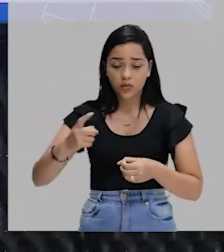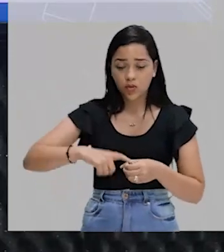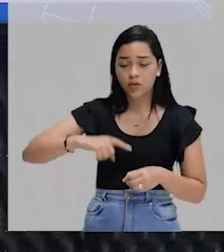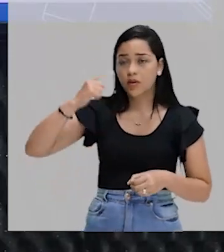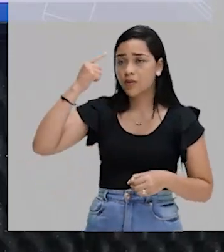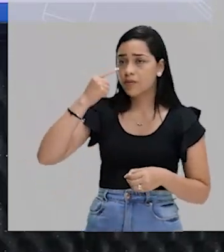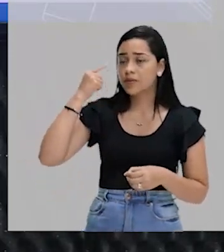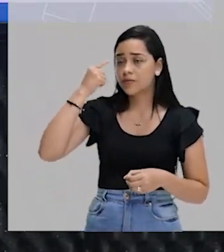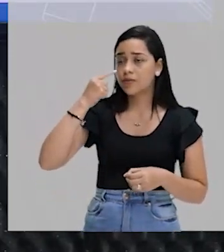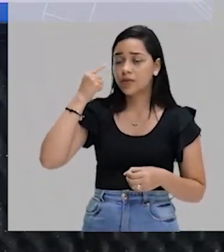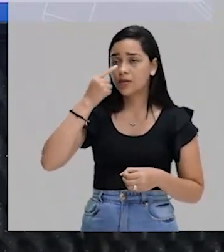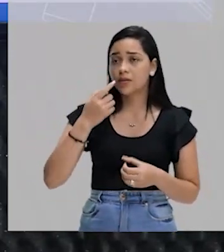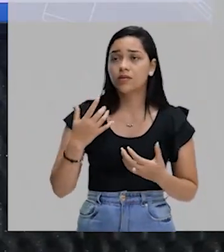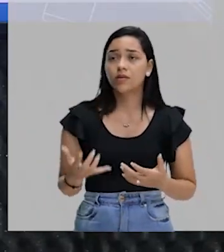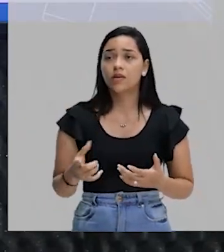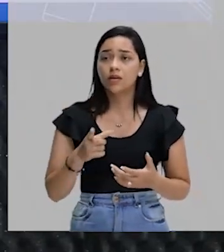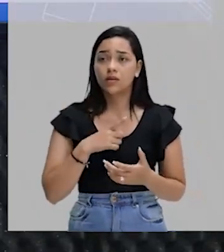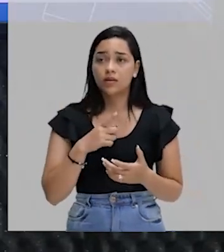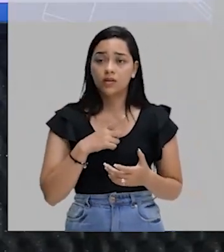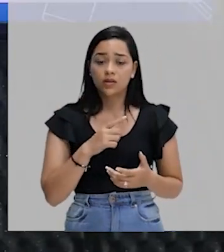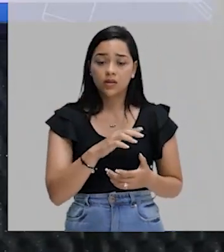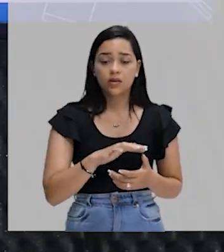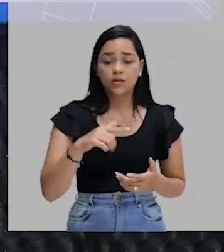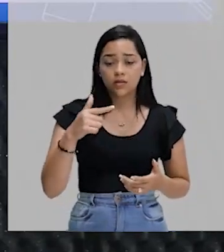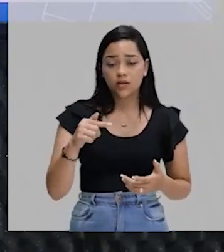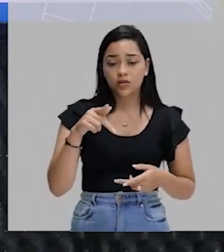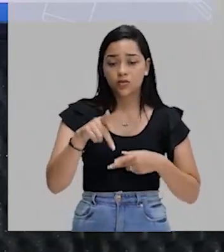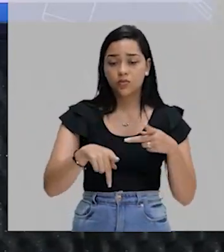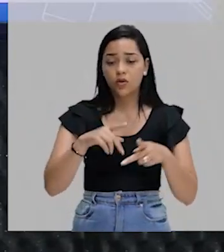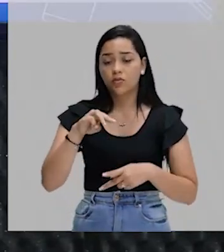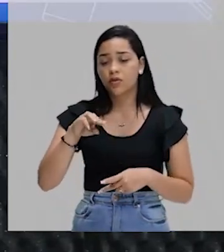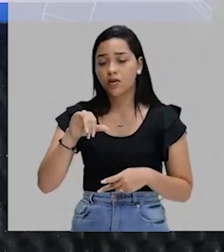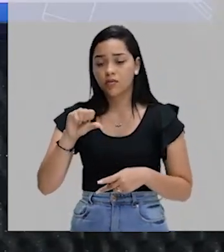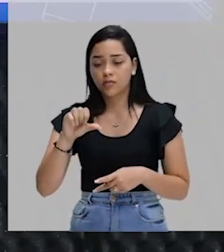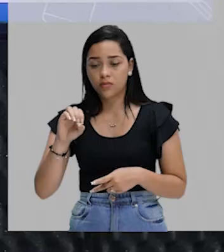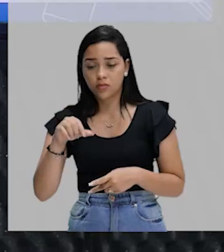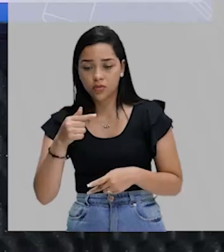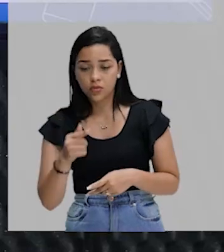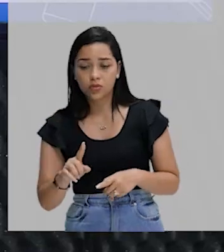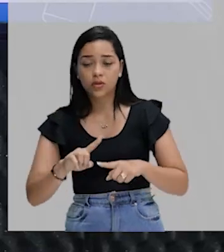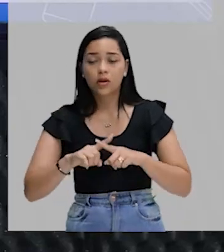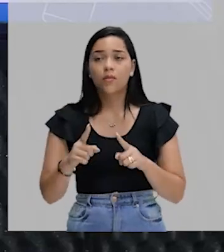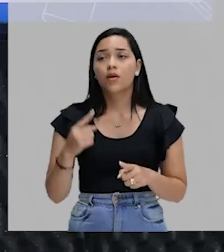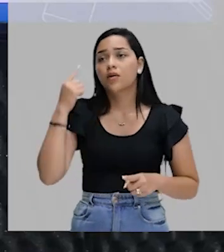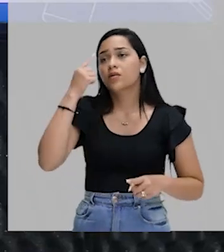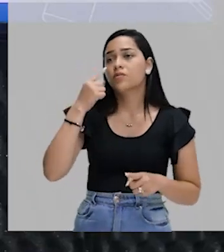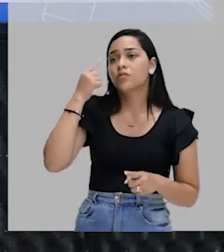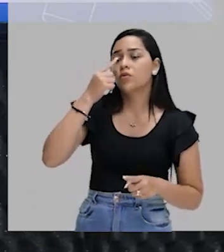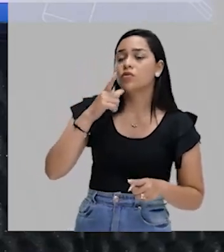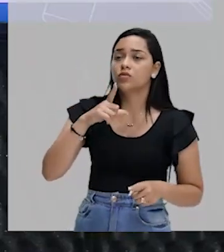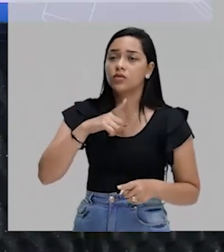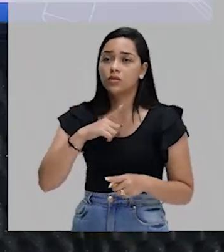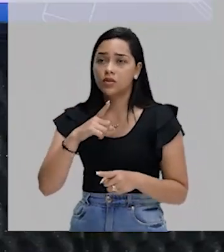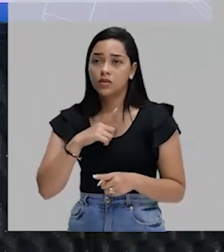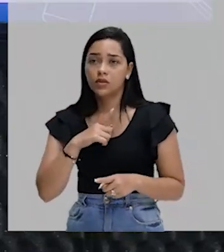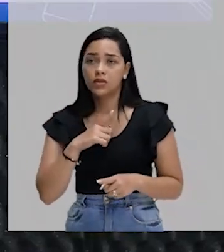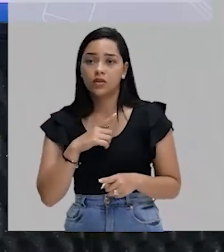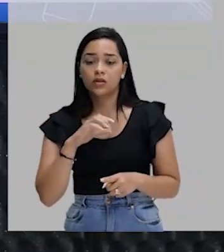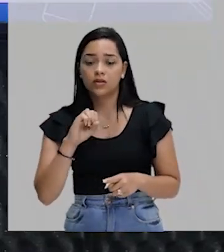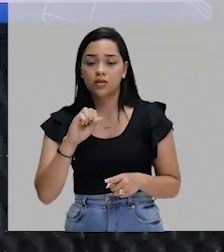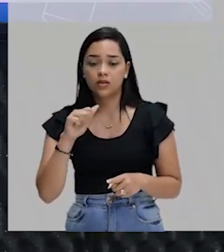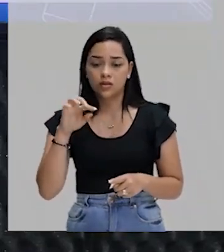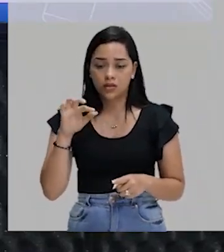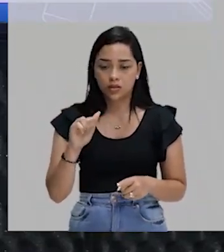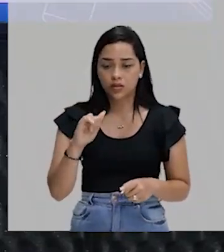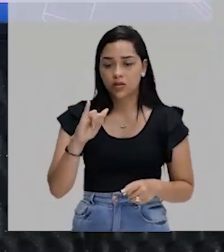Espanha o território de 7 povos das missões, porém, os espanhóis, pelo Tratado de Santo